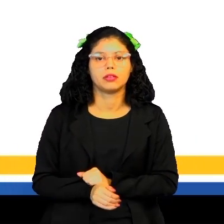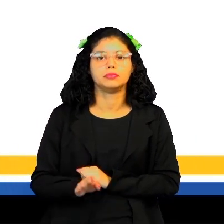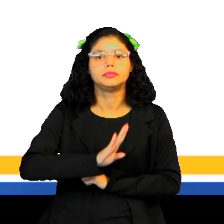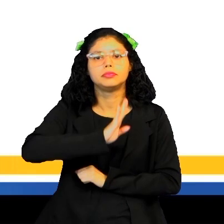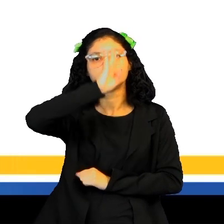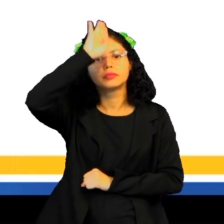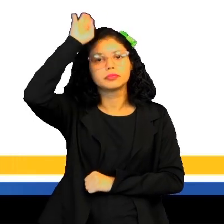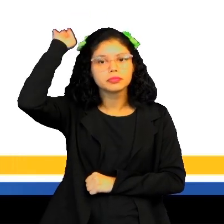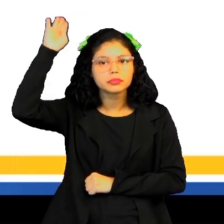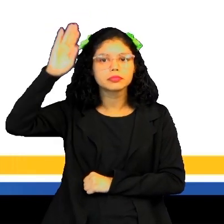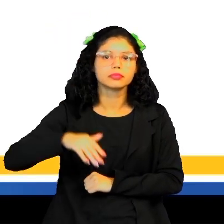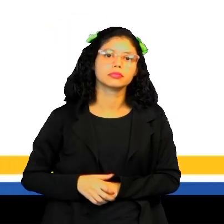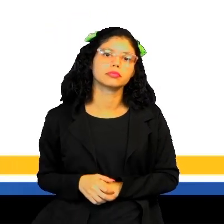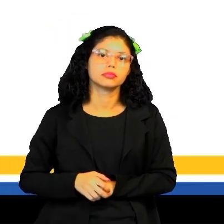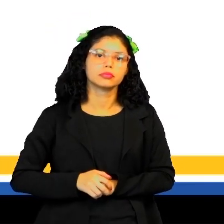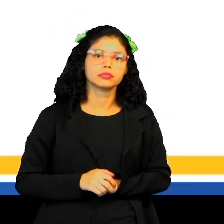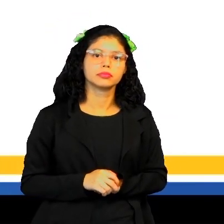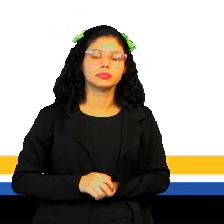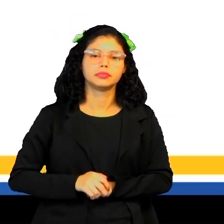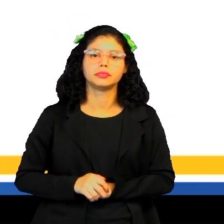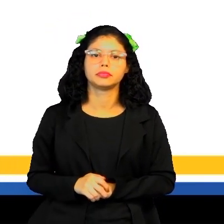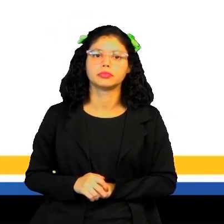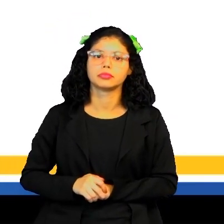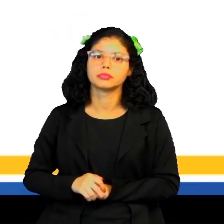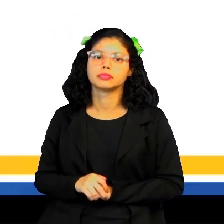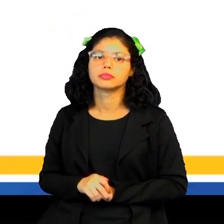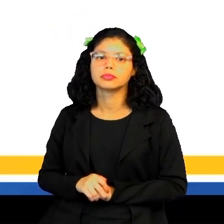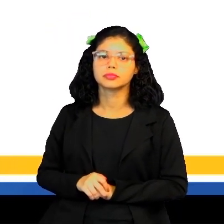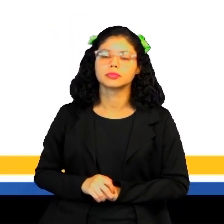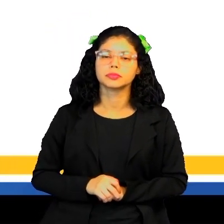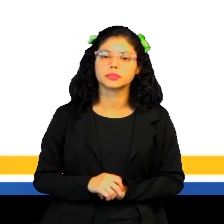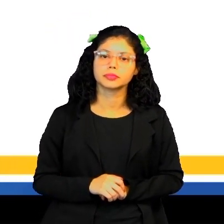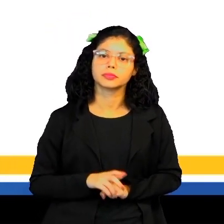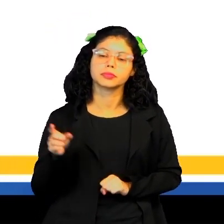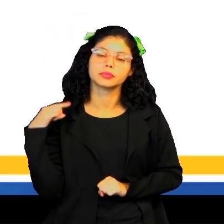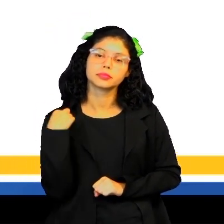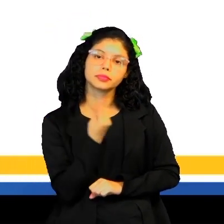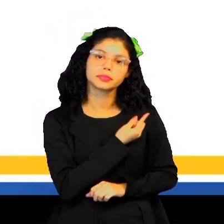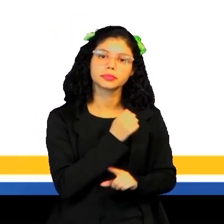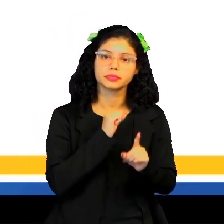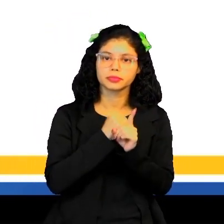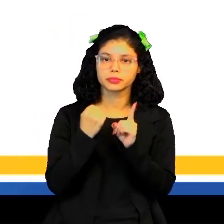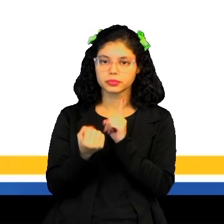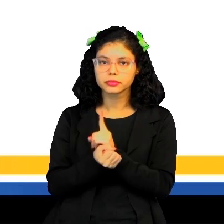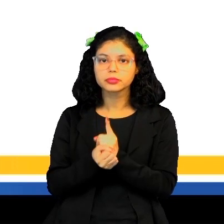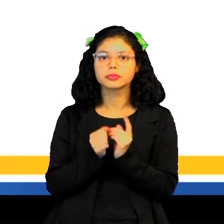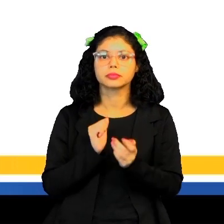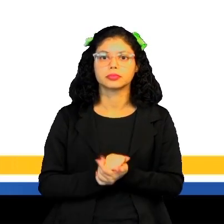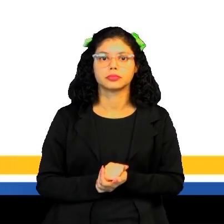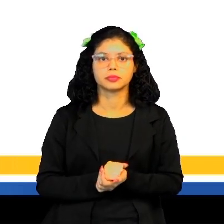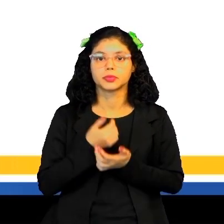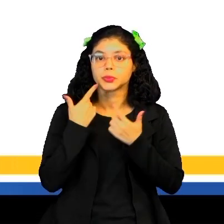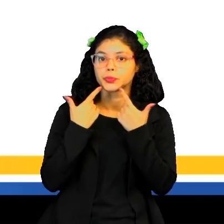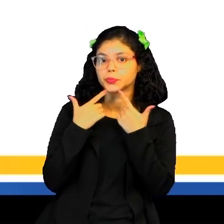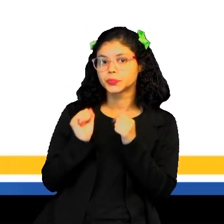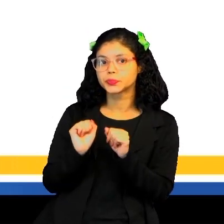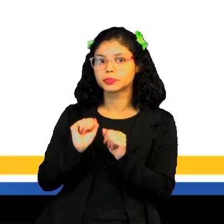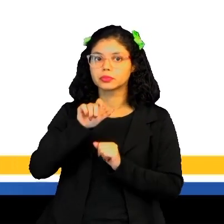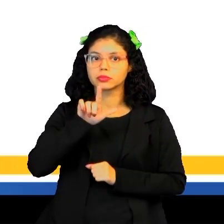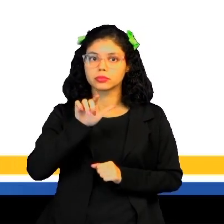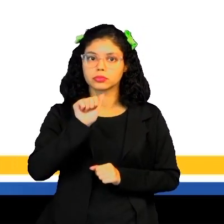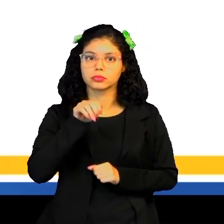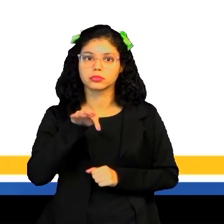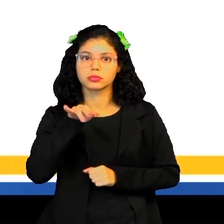né, um dos legados mais importantes dos romanos para a nossa sociedade são as línguas, né, o